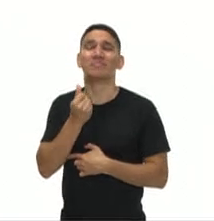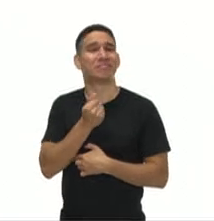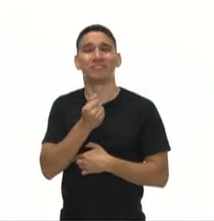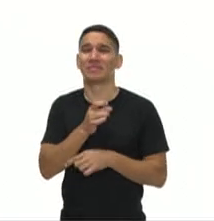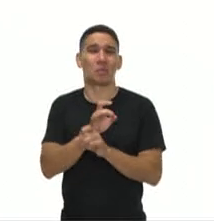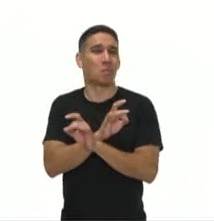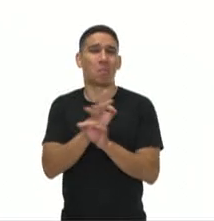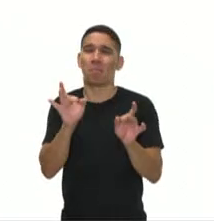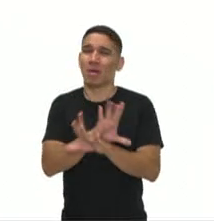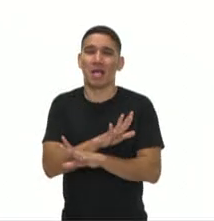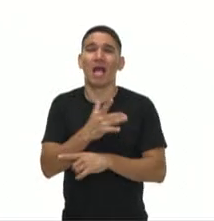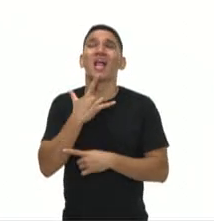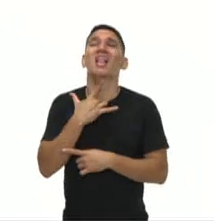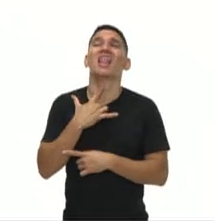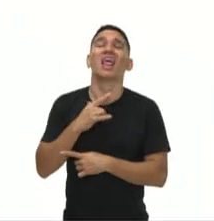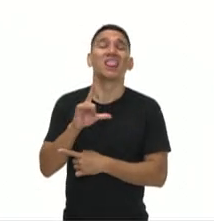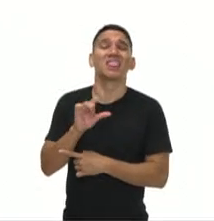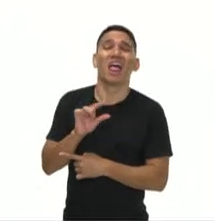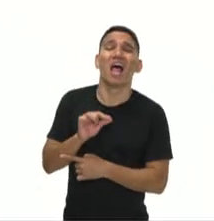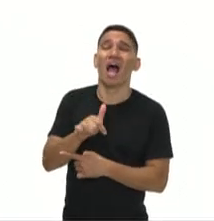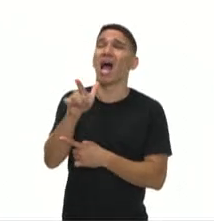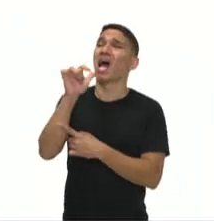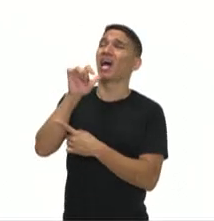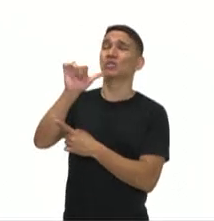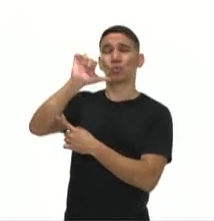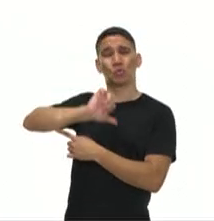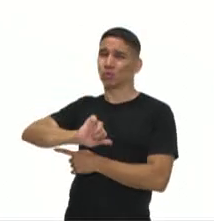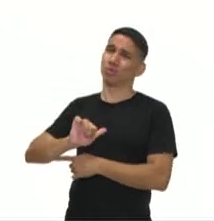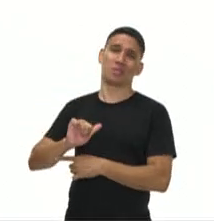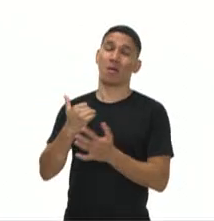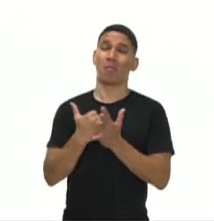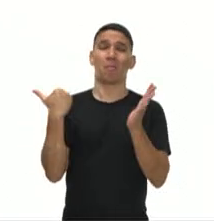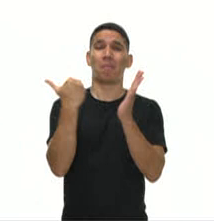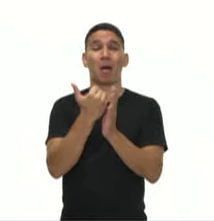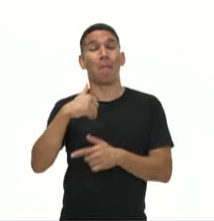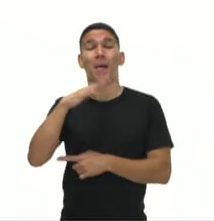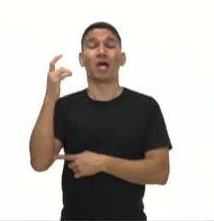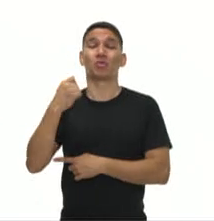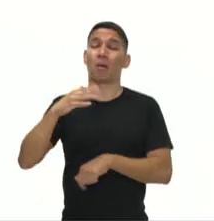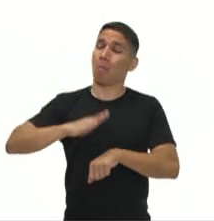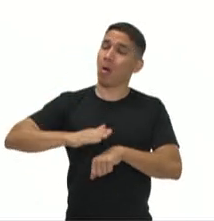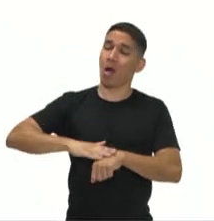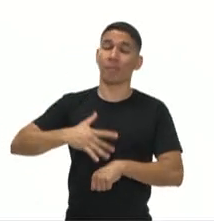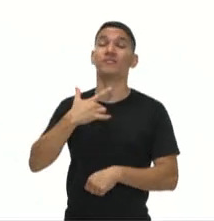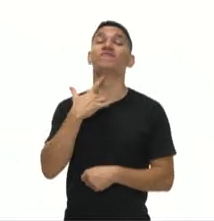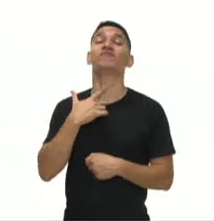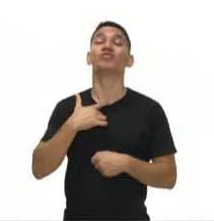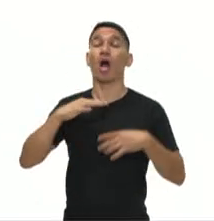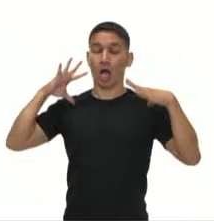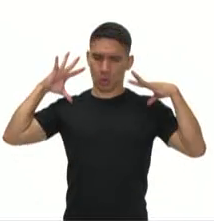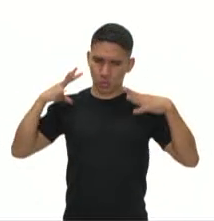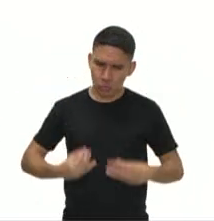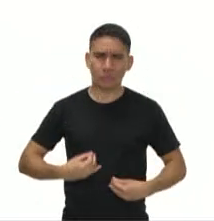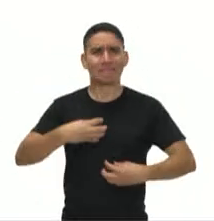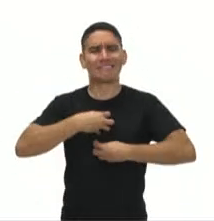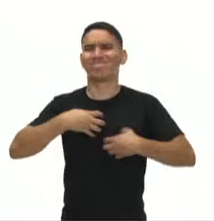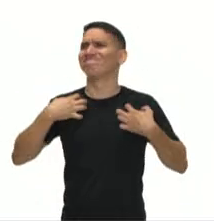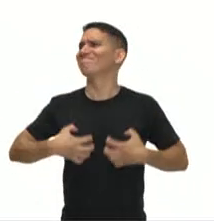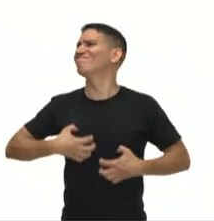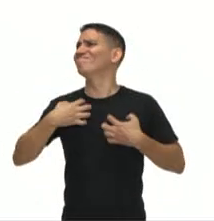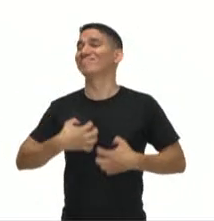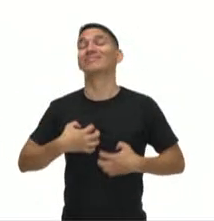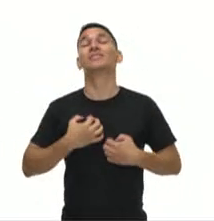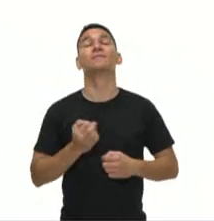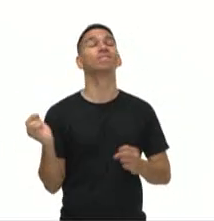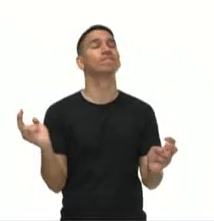sede. Uma sede enorme, maior do que ele próprio, que lhe tomara agora o corpo todo. A brisa